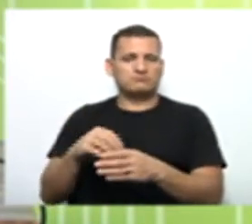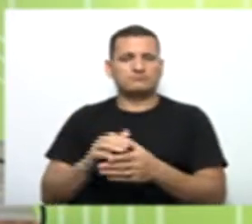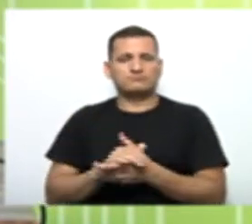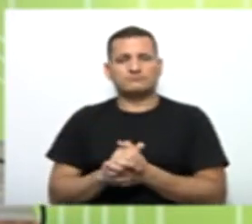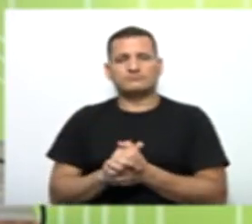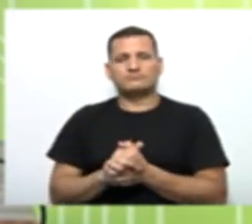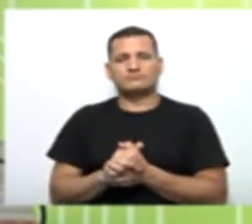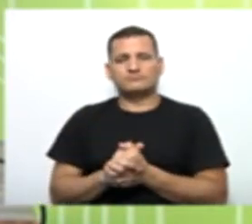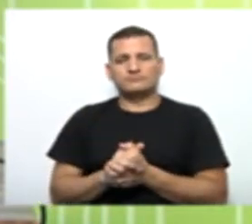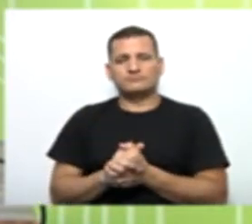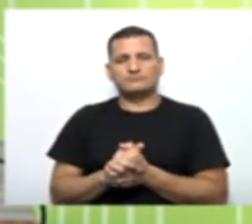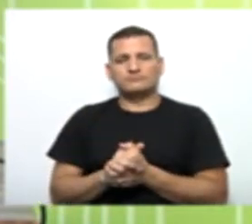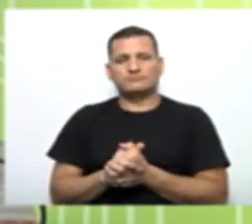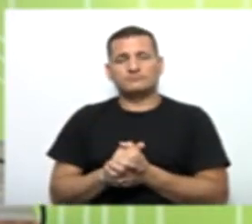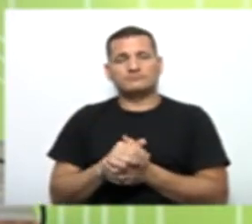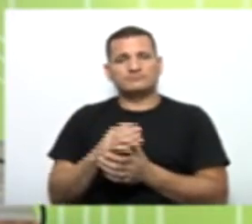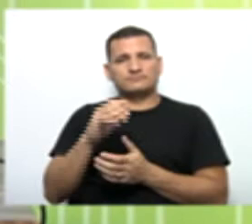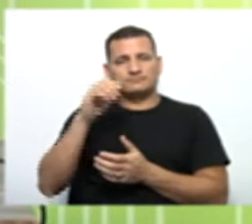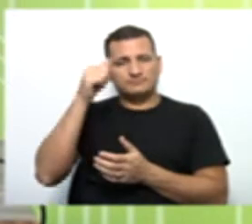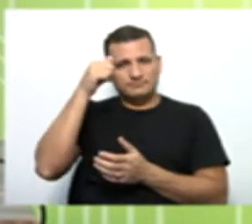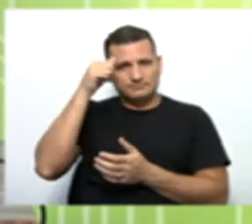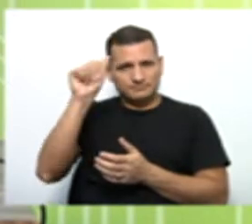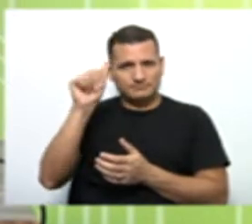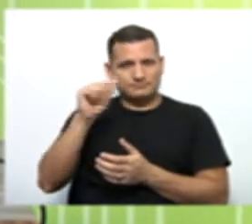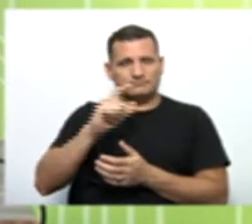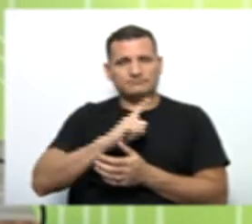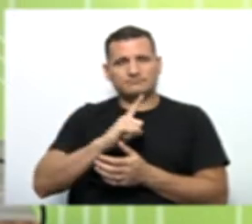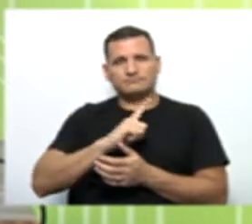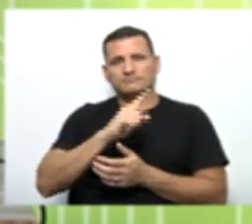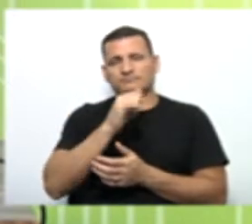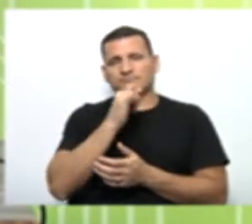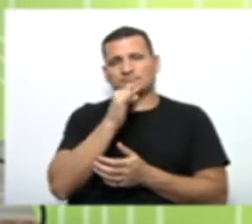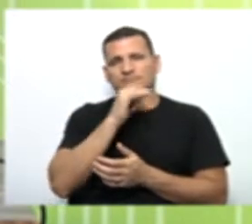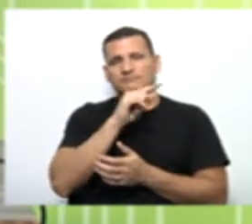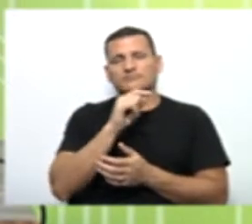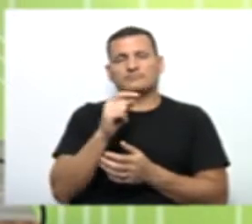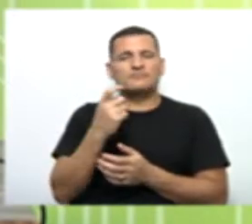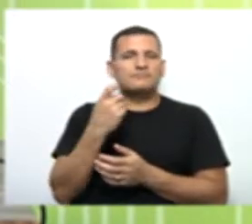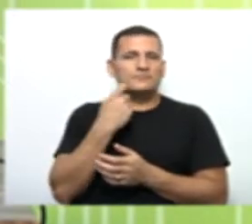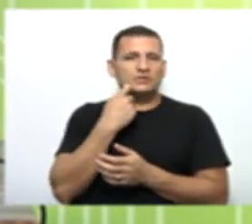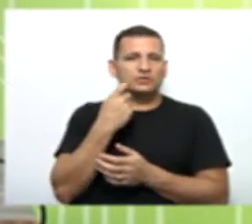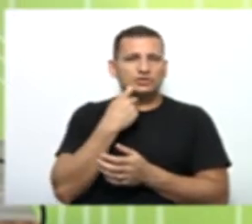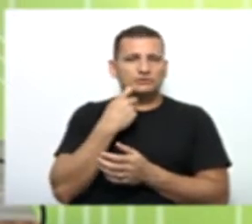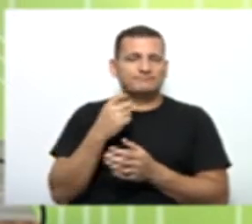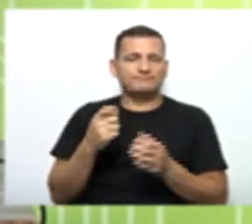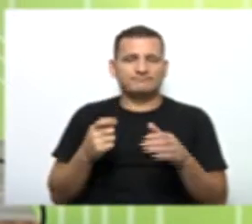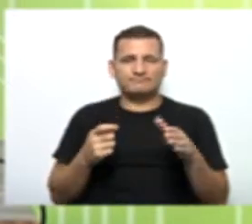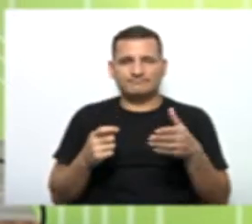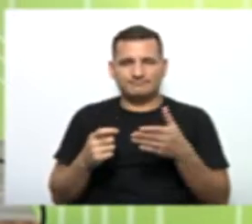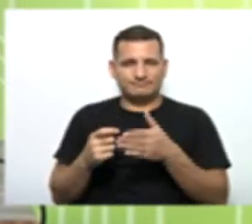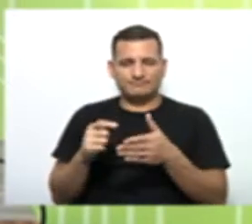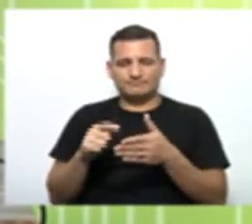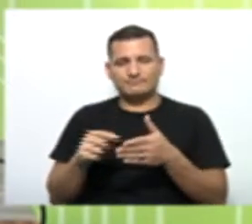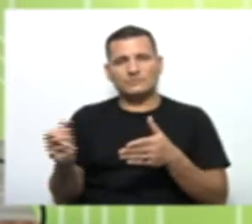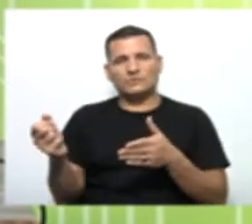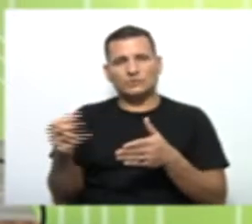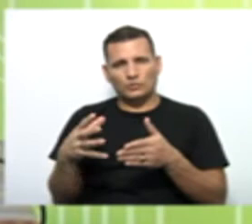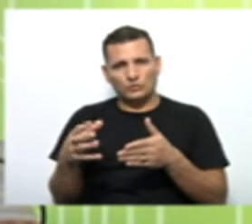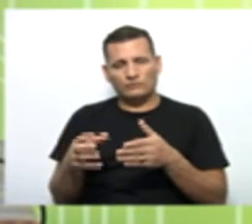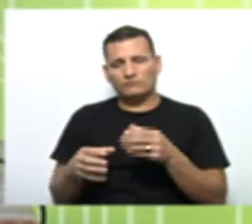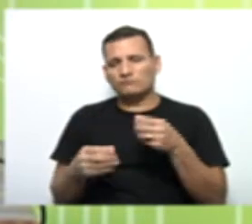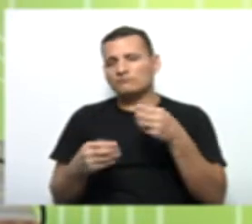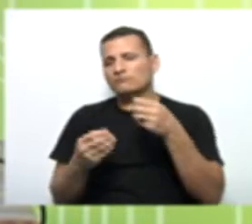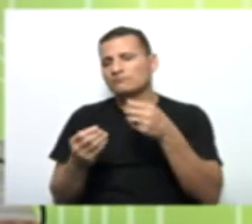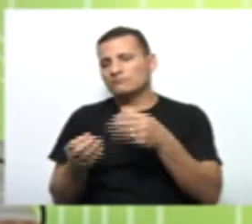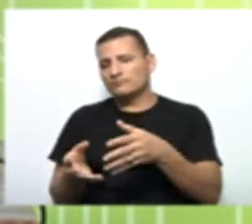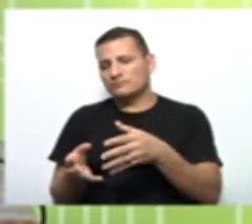na África, onde foi colocada uma nova espécie de peixe e essa nova espécie devorou todos os peixes